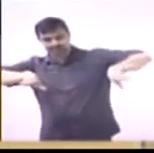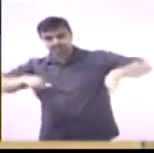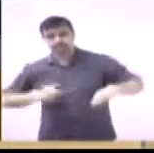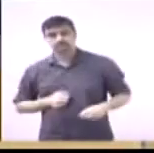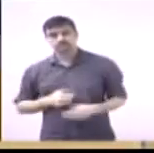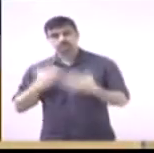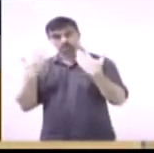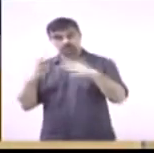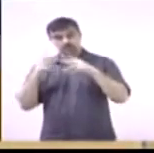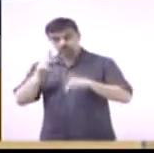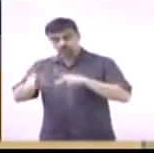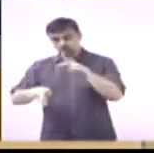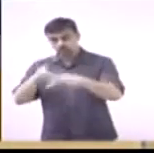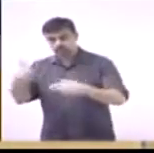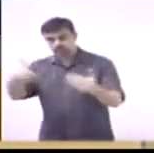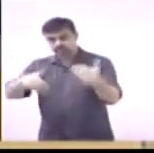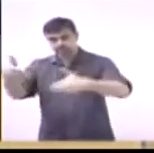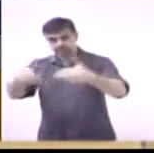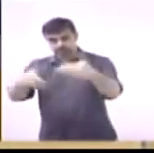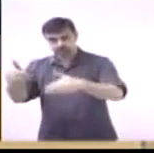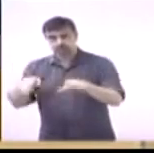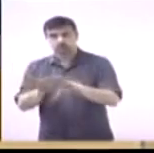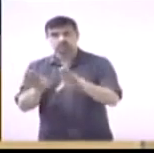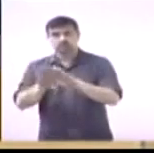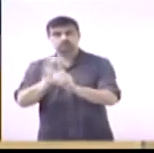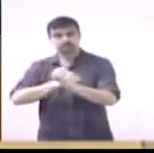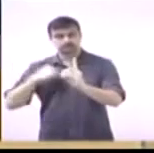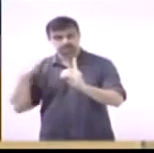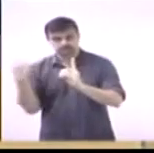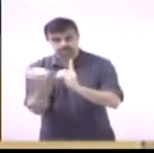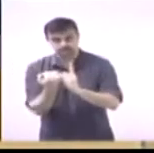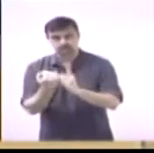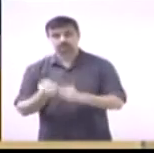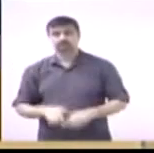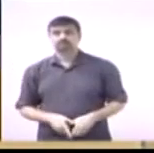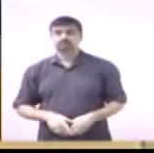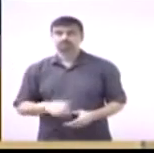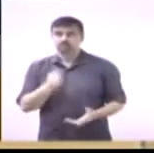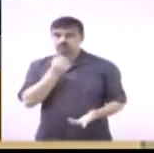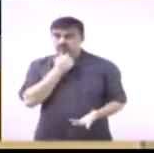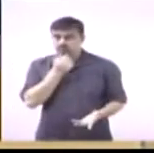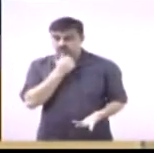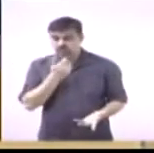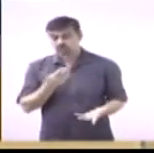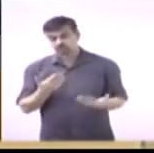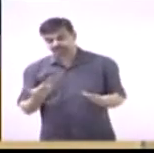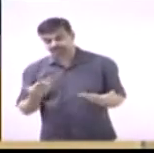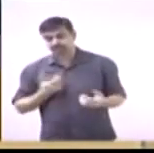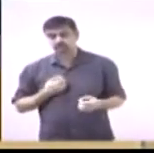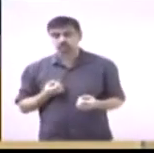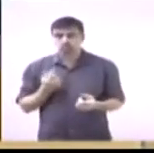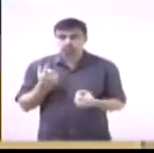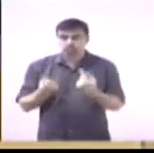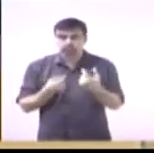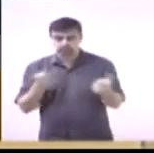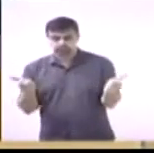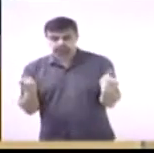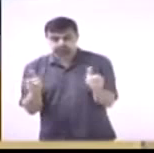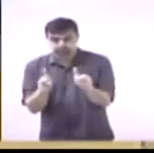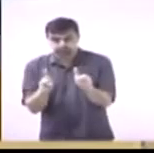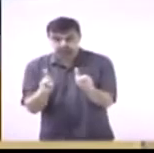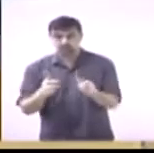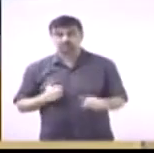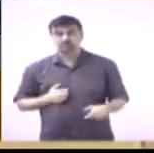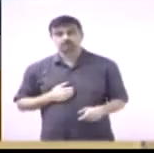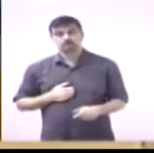à população que participou, à sociedade que participou, ainda que não tenha sido em grande número.